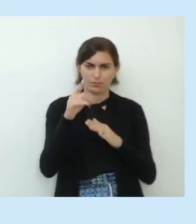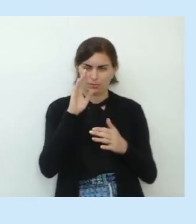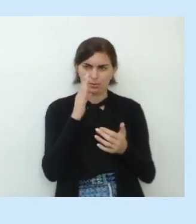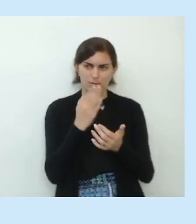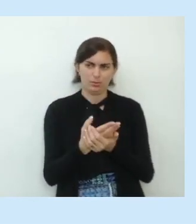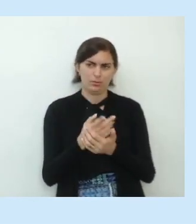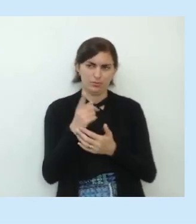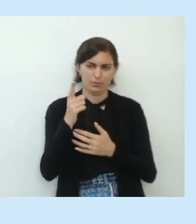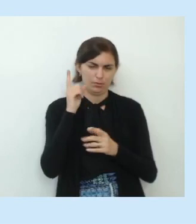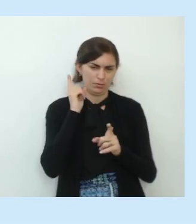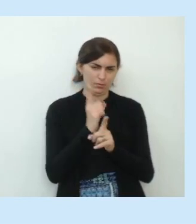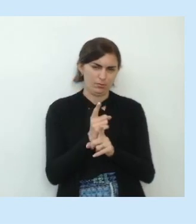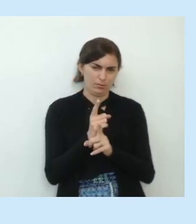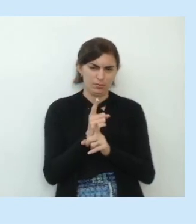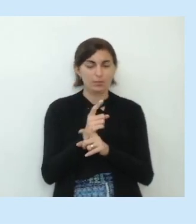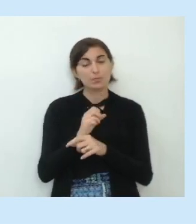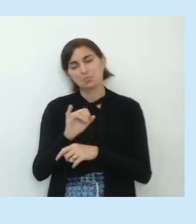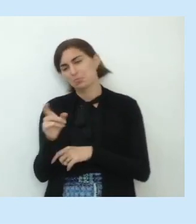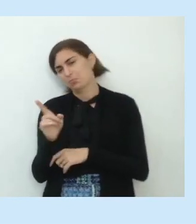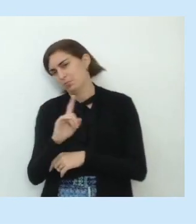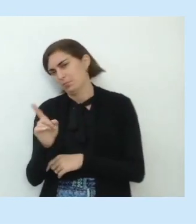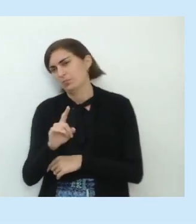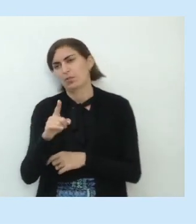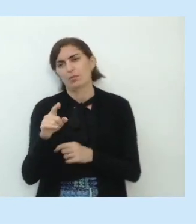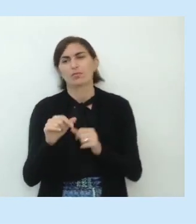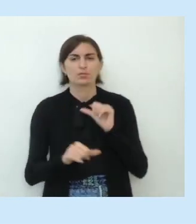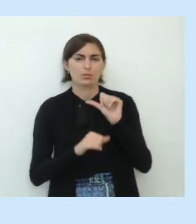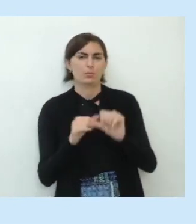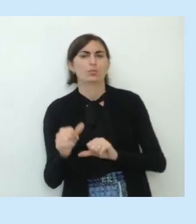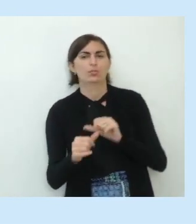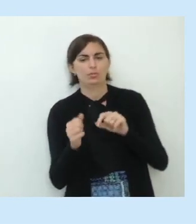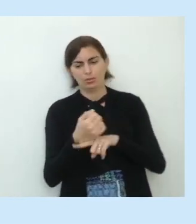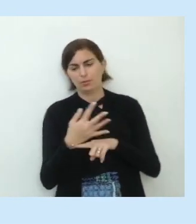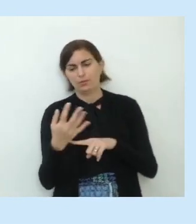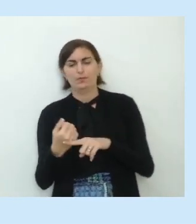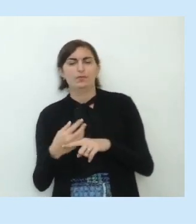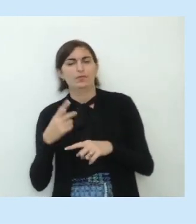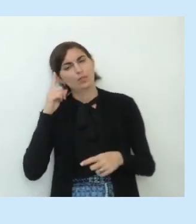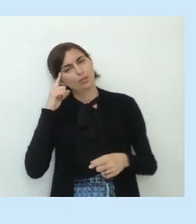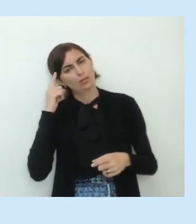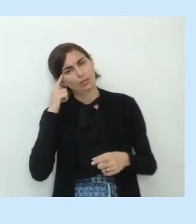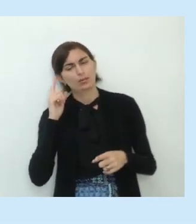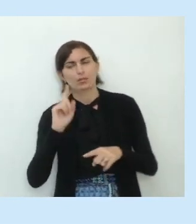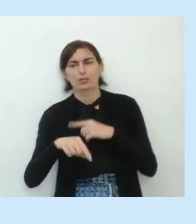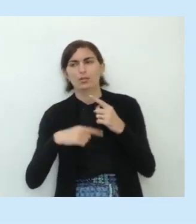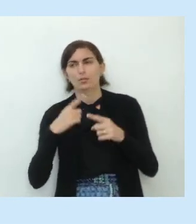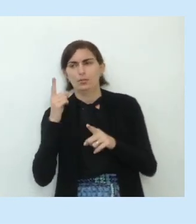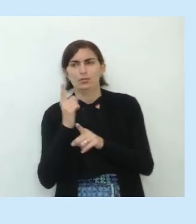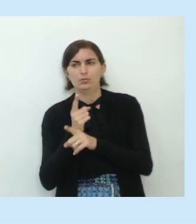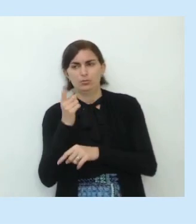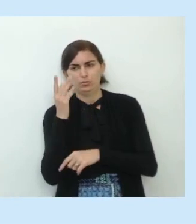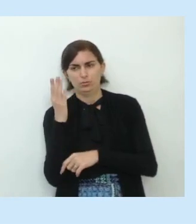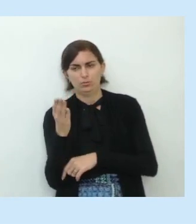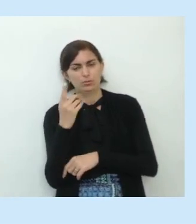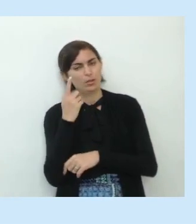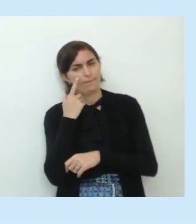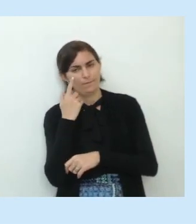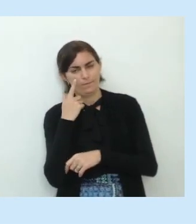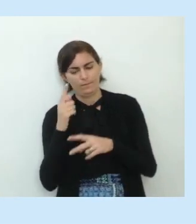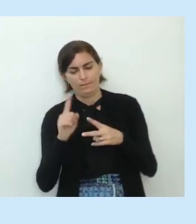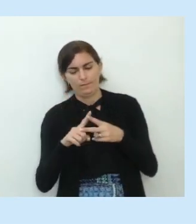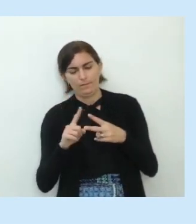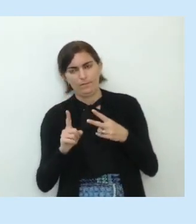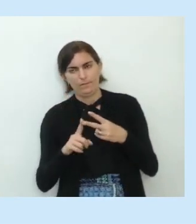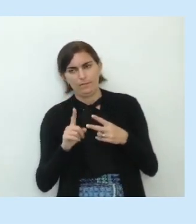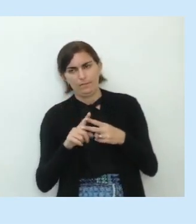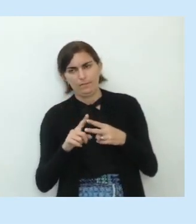acredita, vai lá e localiza, tá? Se não, você transforma em fração para ter a noção e também vai lá e localiza. Vamos ver as duas formas